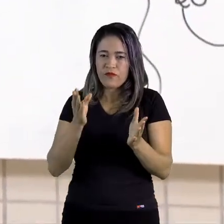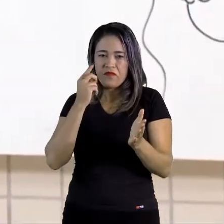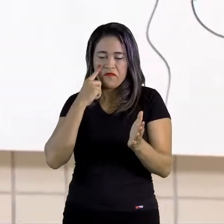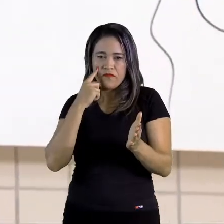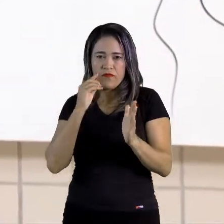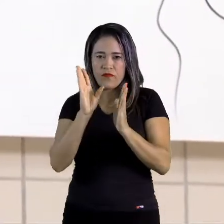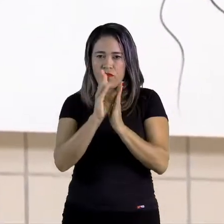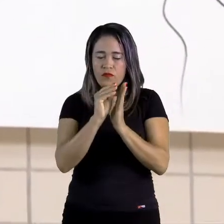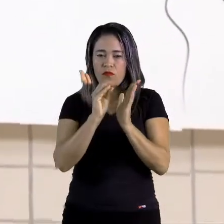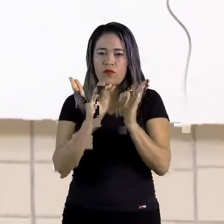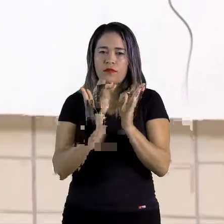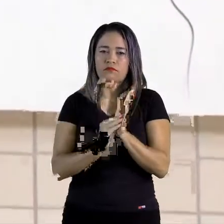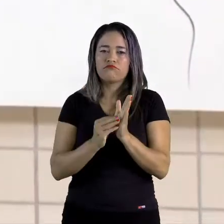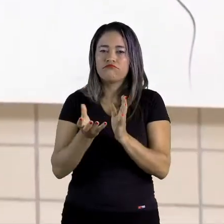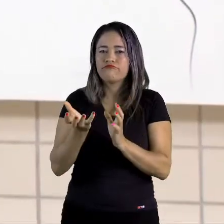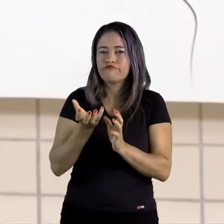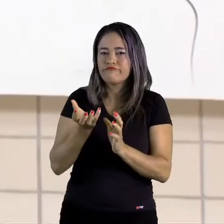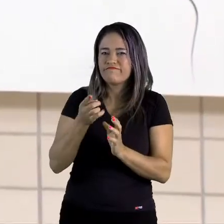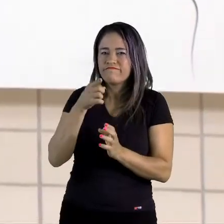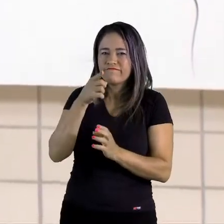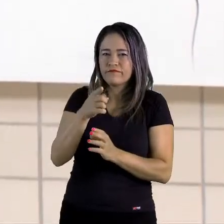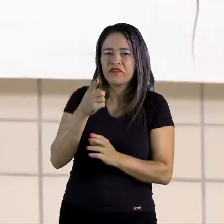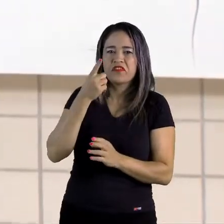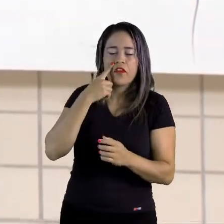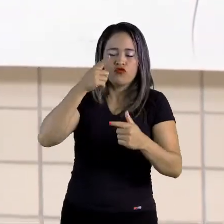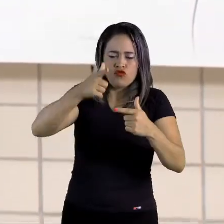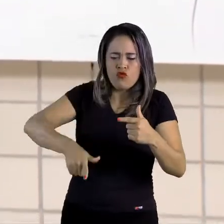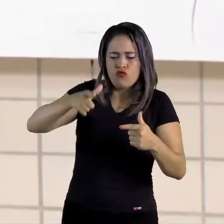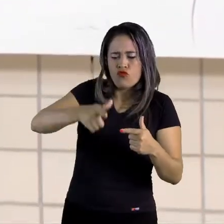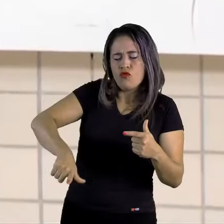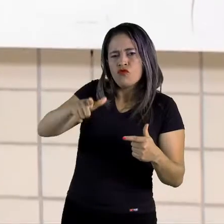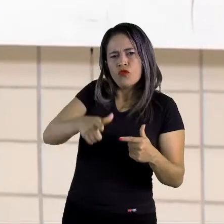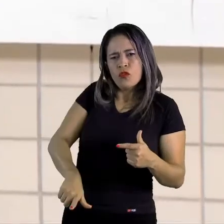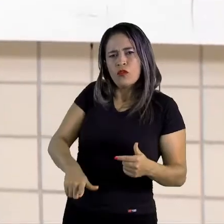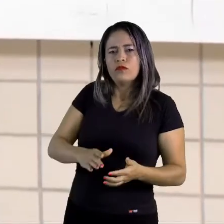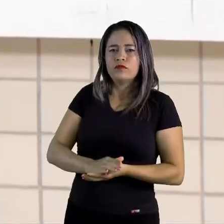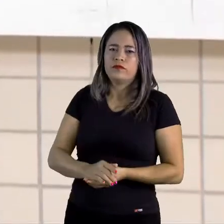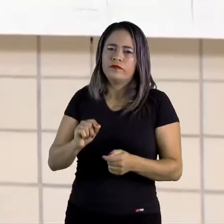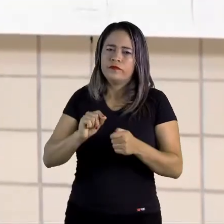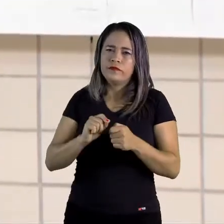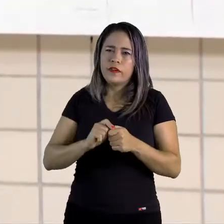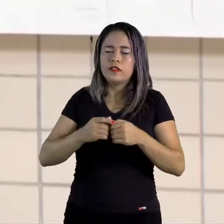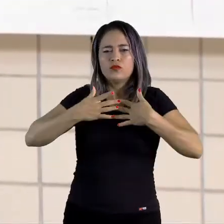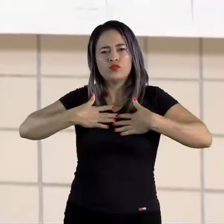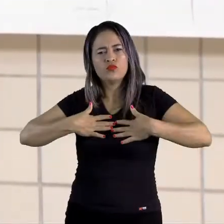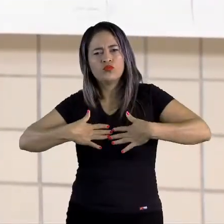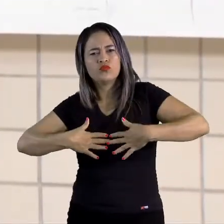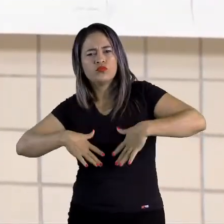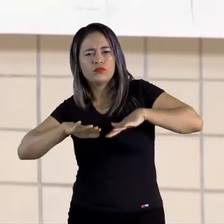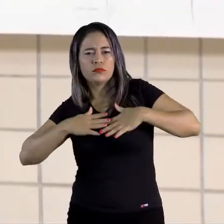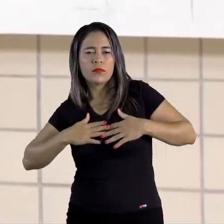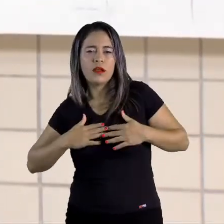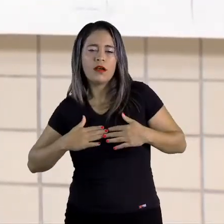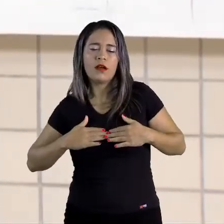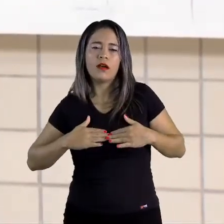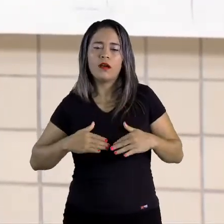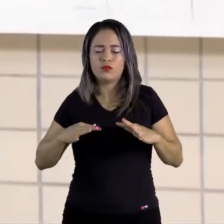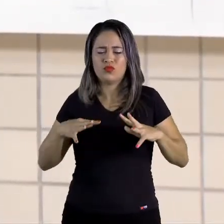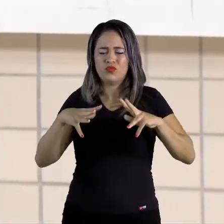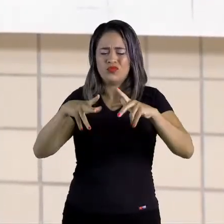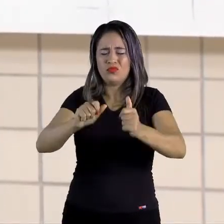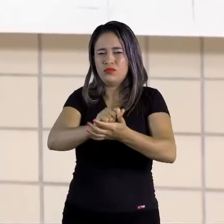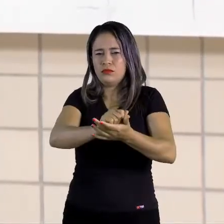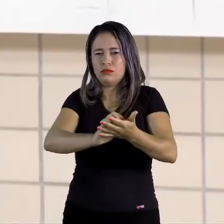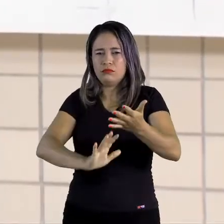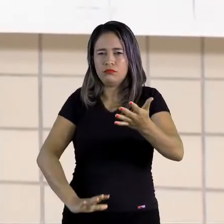Esse conteúdo requer que você veja mais vezes, que você faça com cautela todas as atividades, reveja